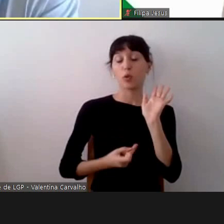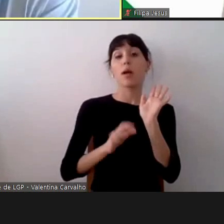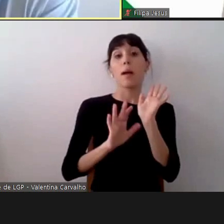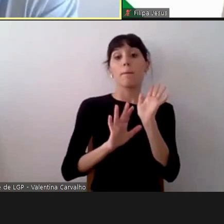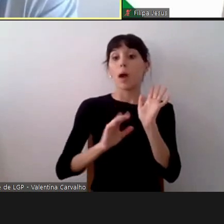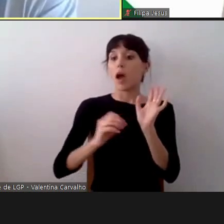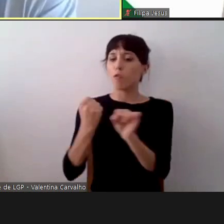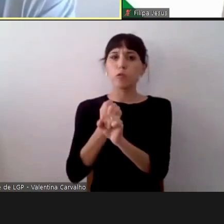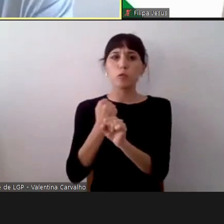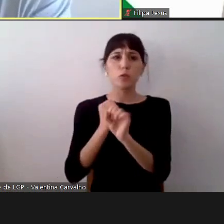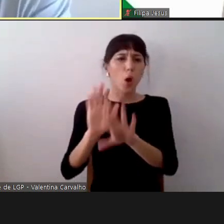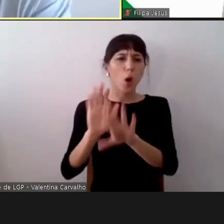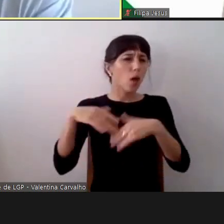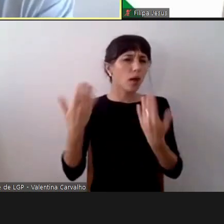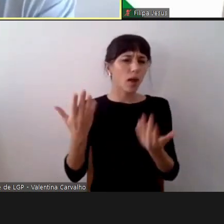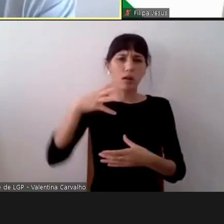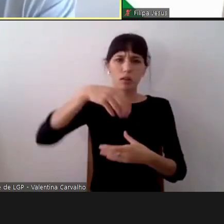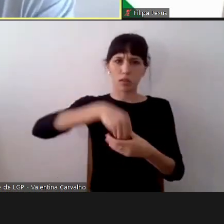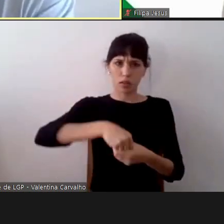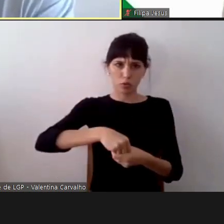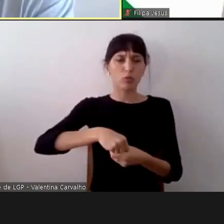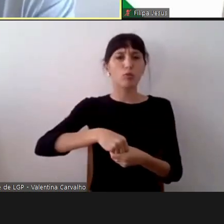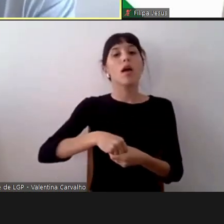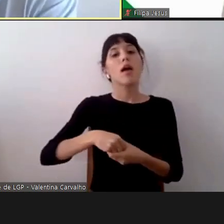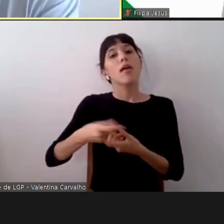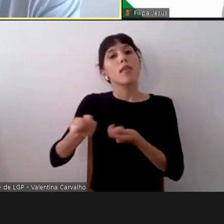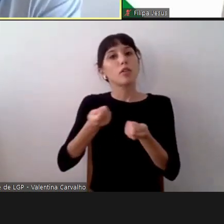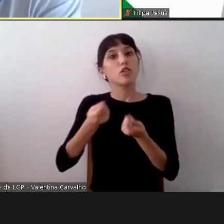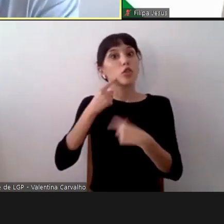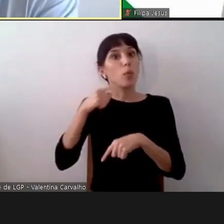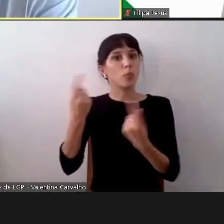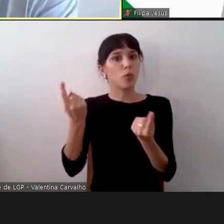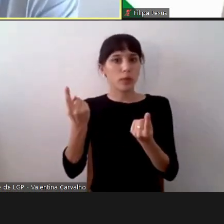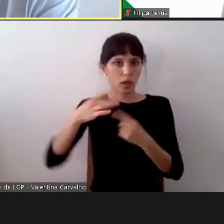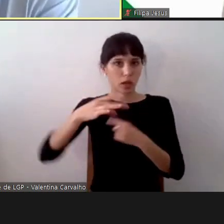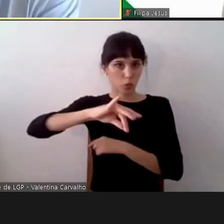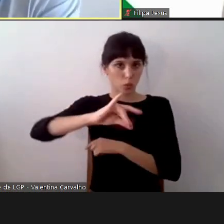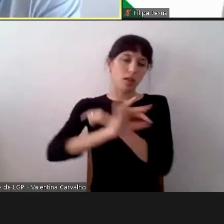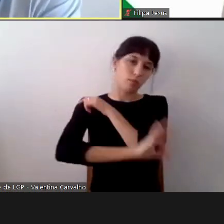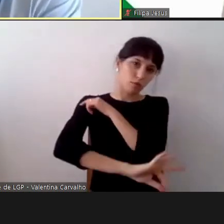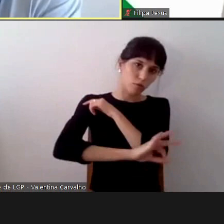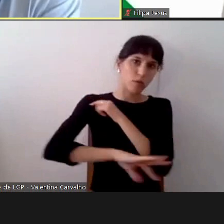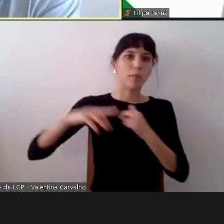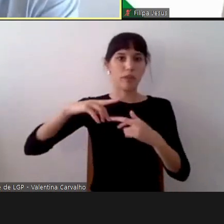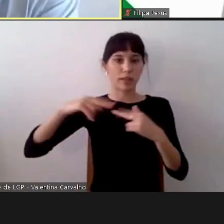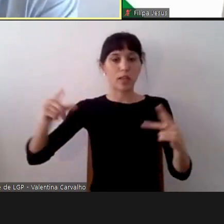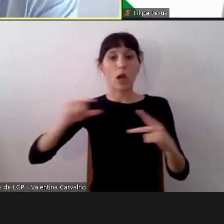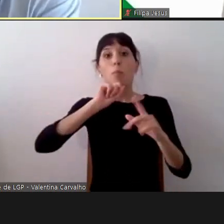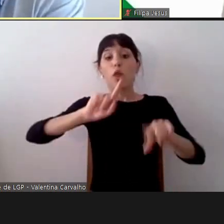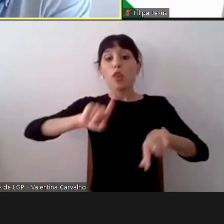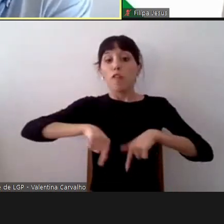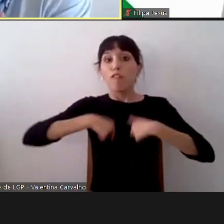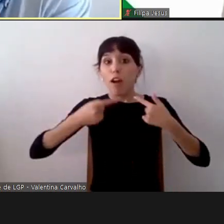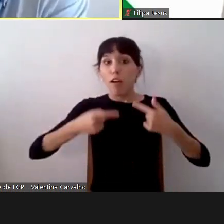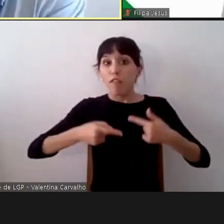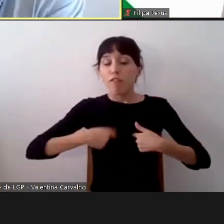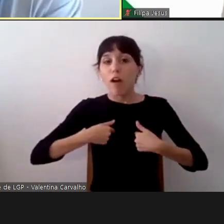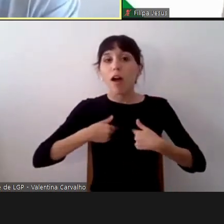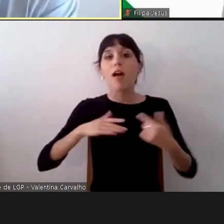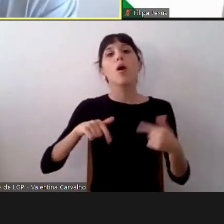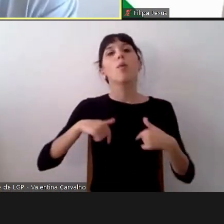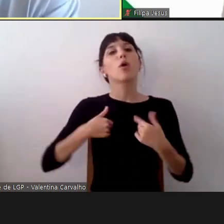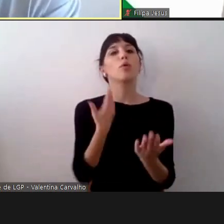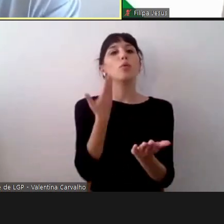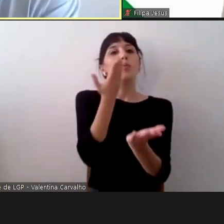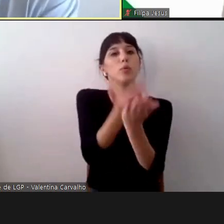e este é o foco, é o ponto que eu queria reforçar, é que qualquer trabalhador, de modo individual, pode dar a sua sugestão, através dos canais próprios,